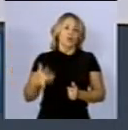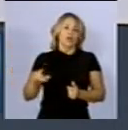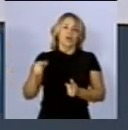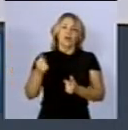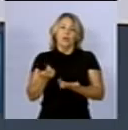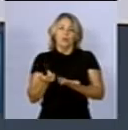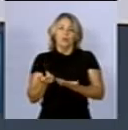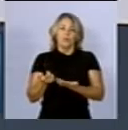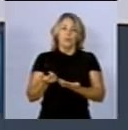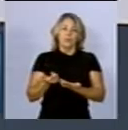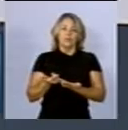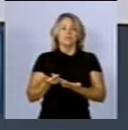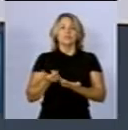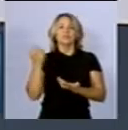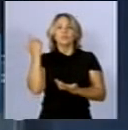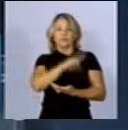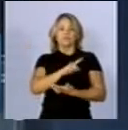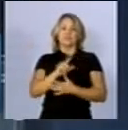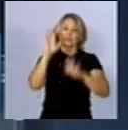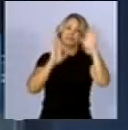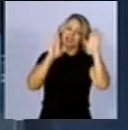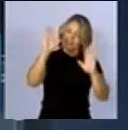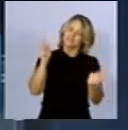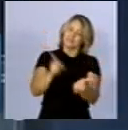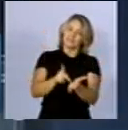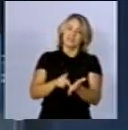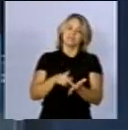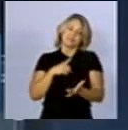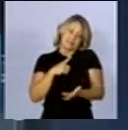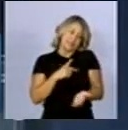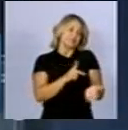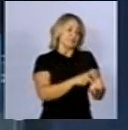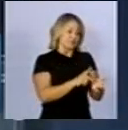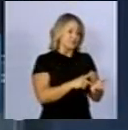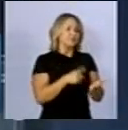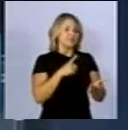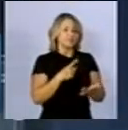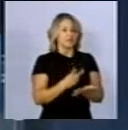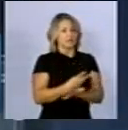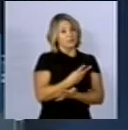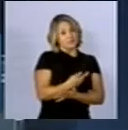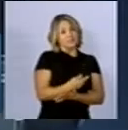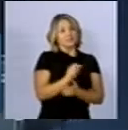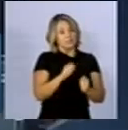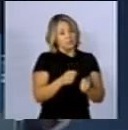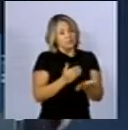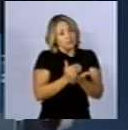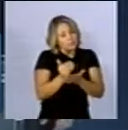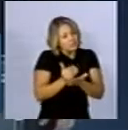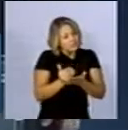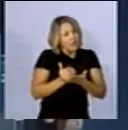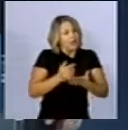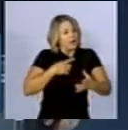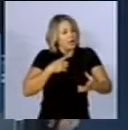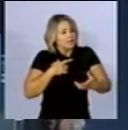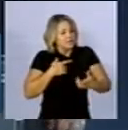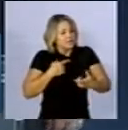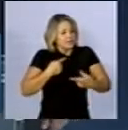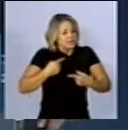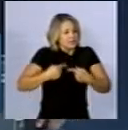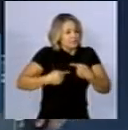ganhou. o leilão. É, existe, existe isso. Eh, ele sempre vai brigar para trazer